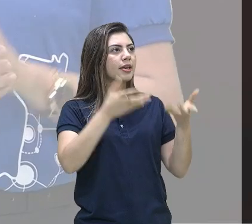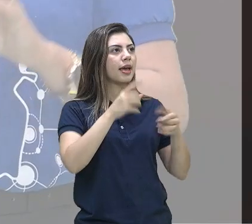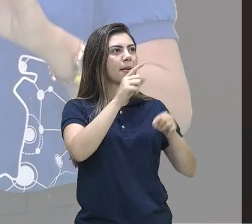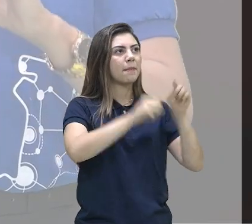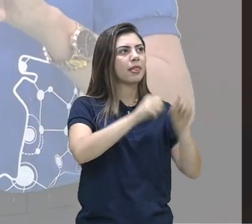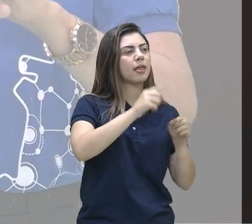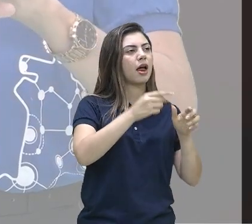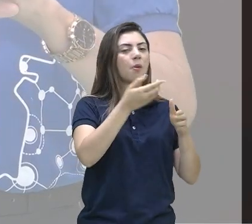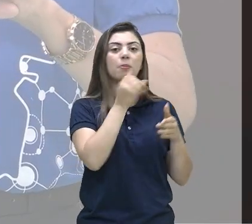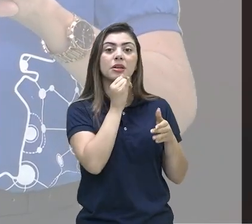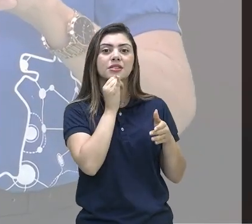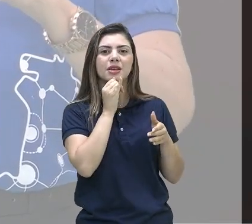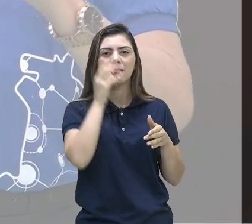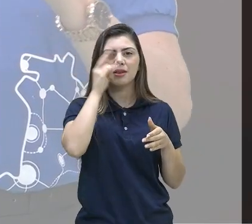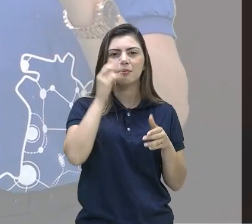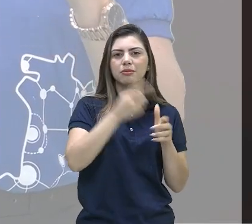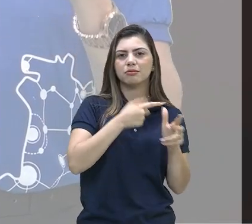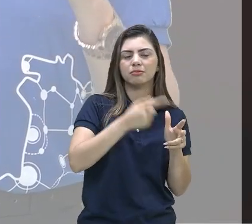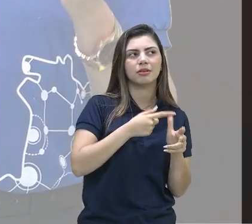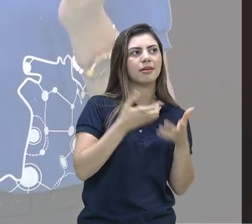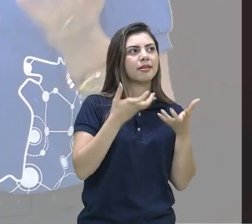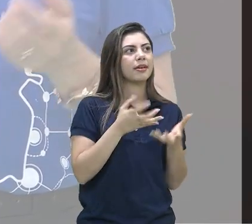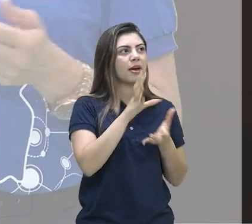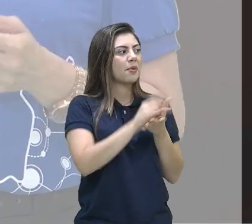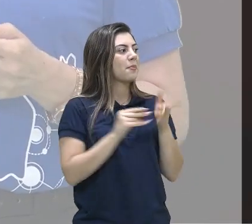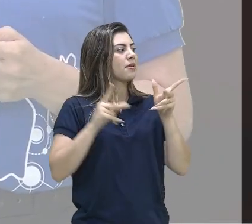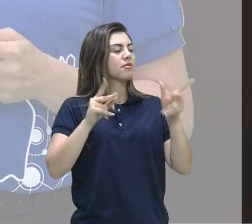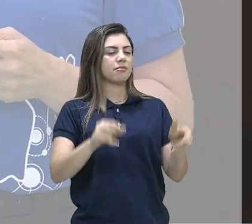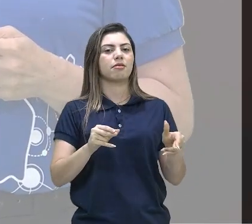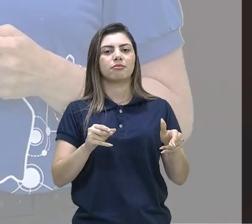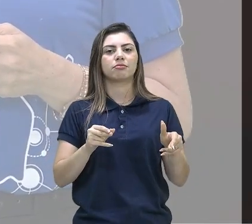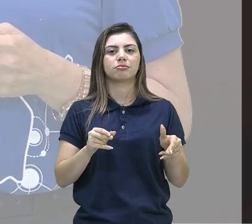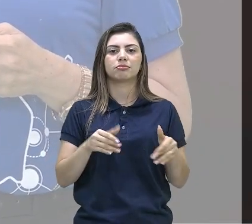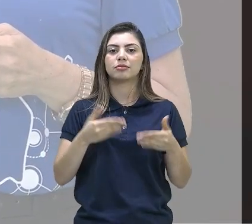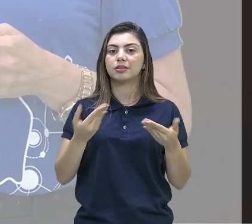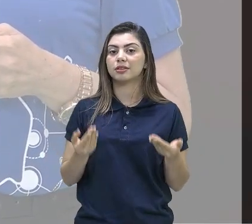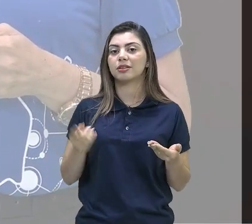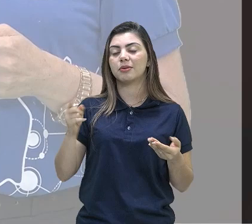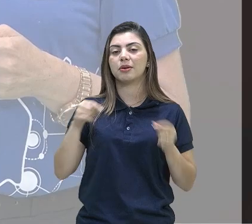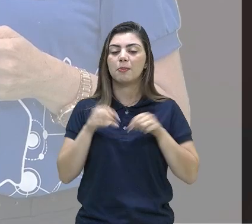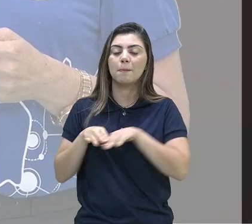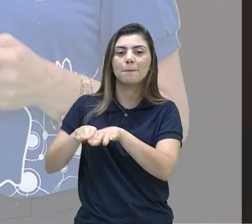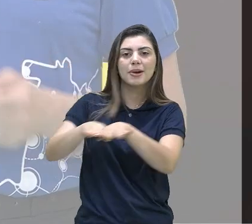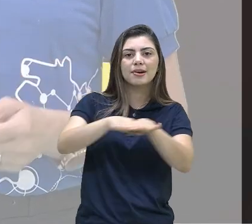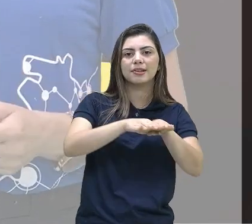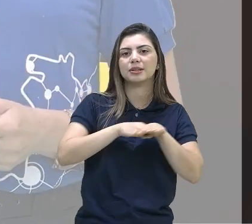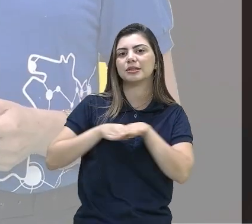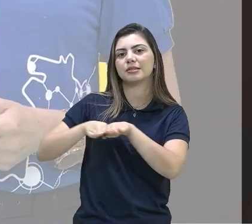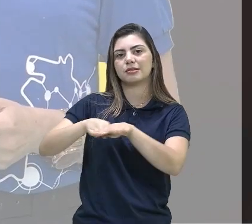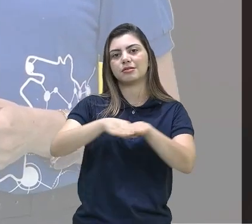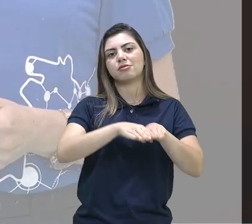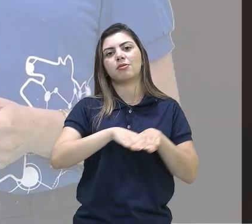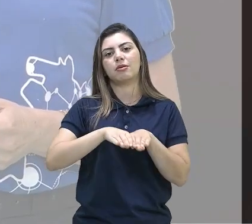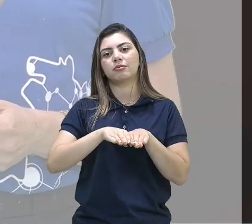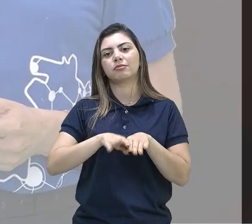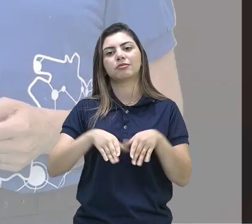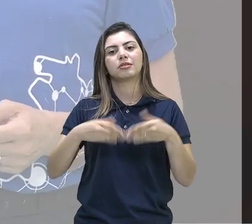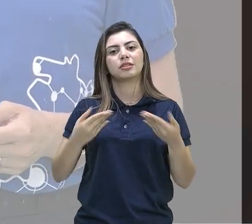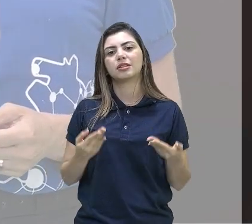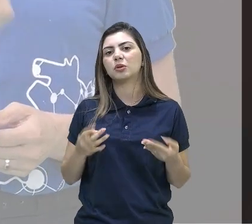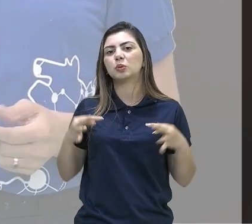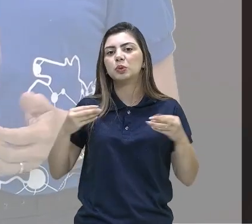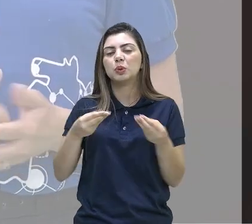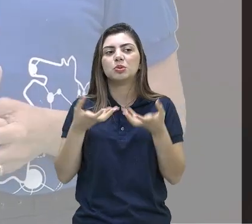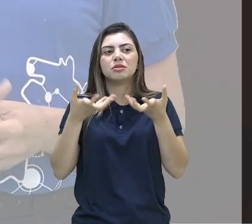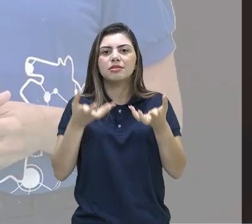tênis. Isso se torna uma homogeneização e uma padronização. É um padrão só,